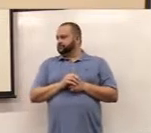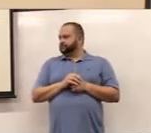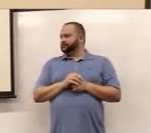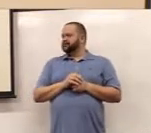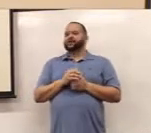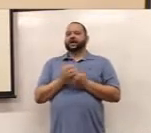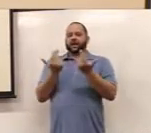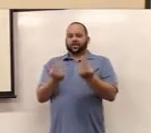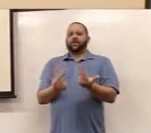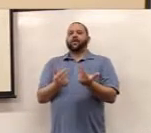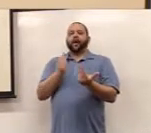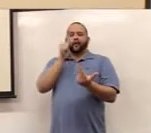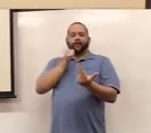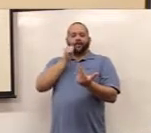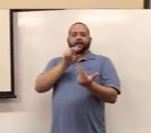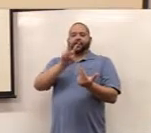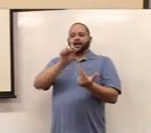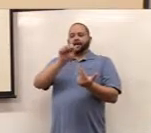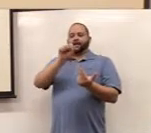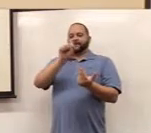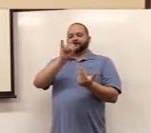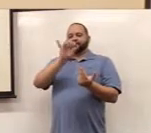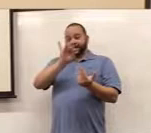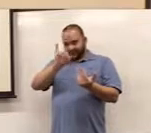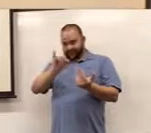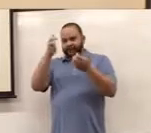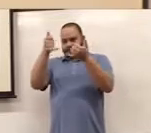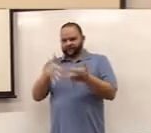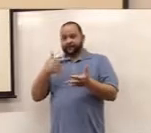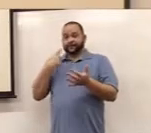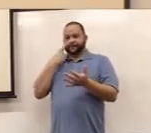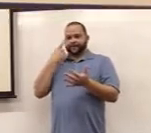como a Basti falou, a gente vai assistir no domingo, vai ter a